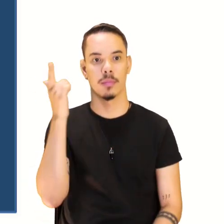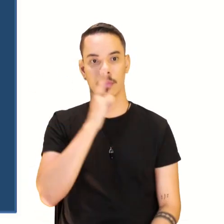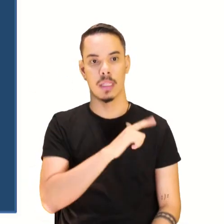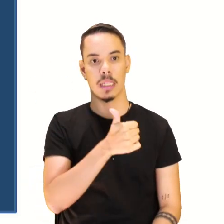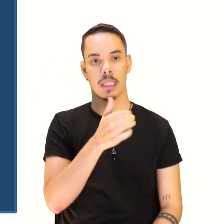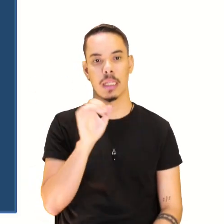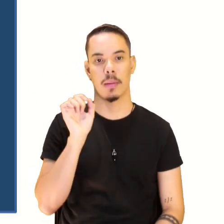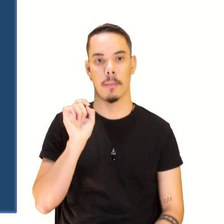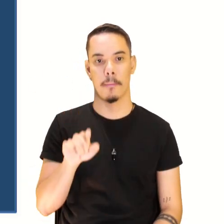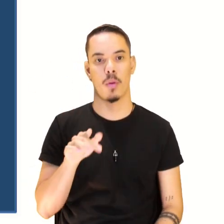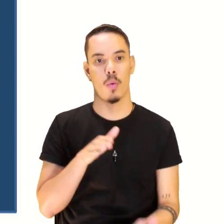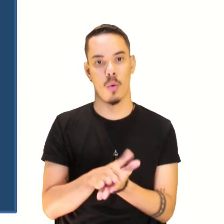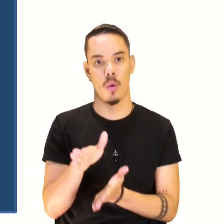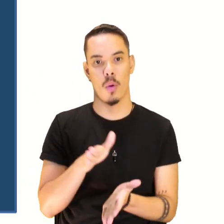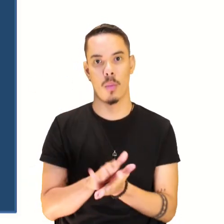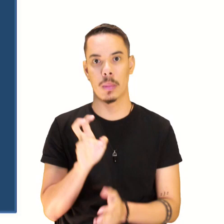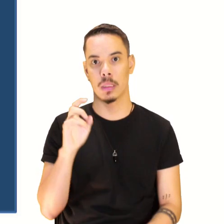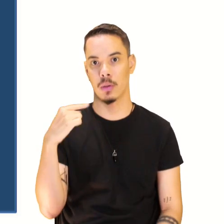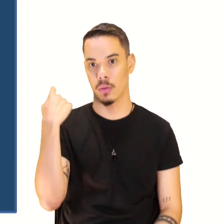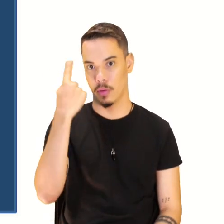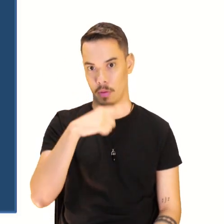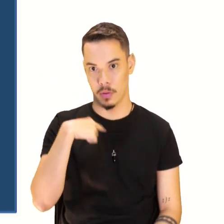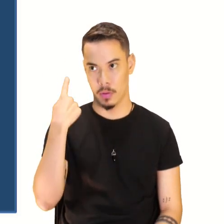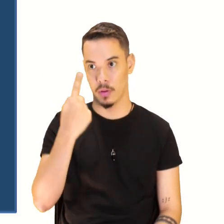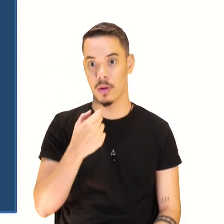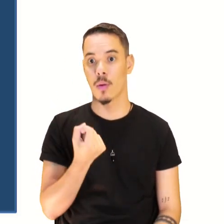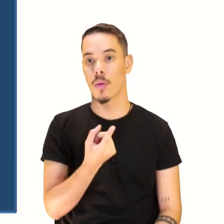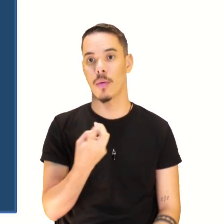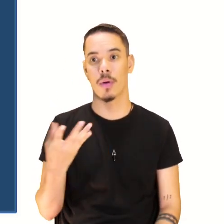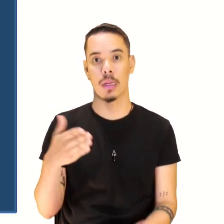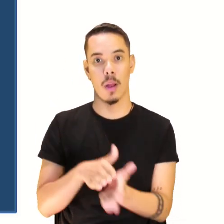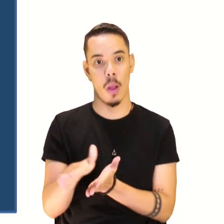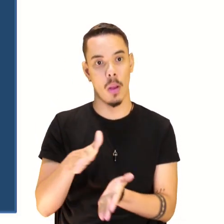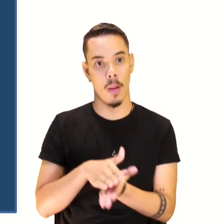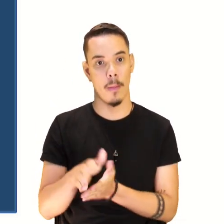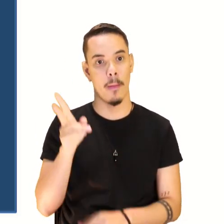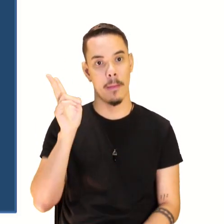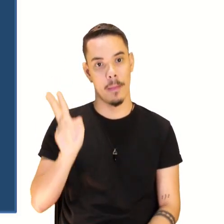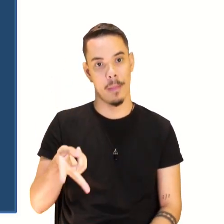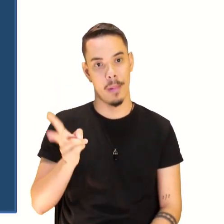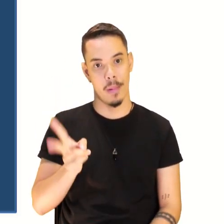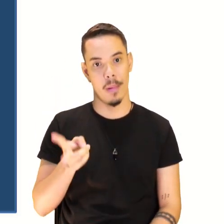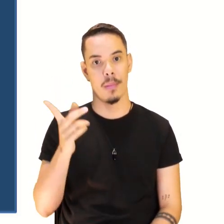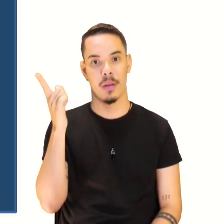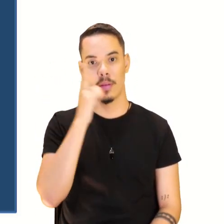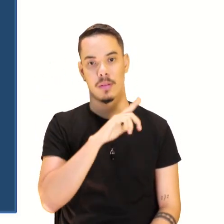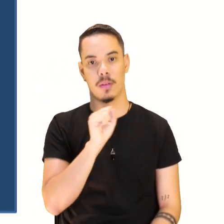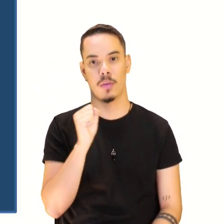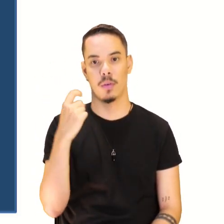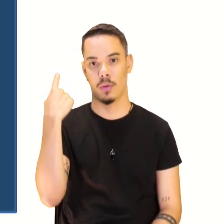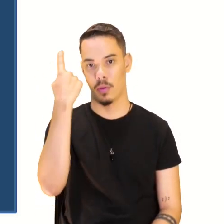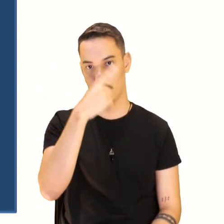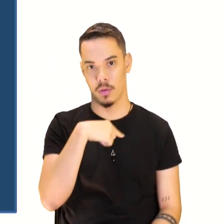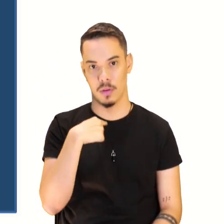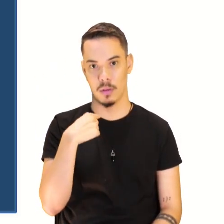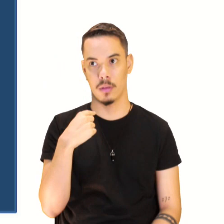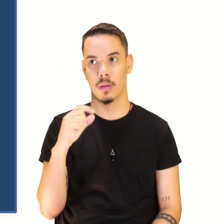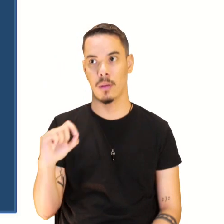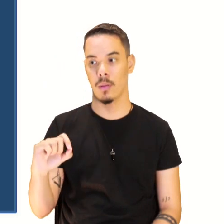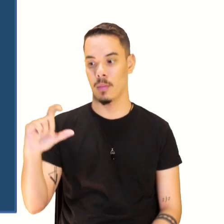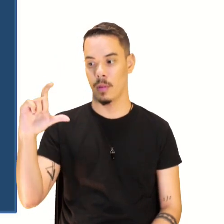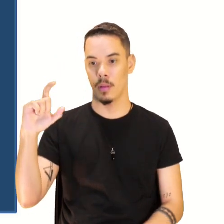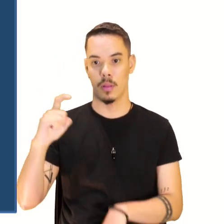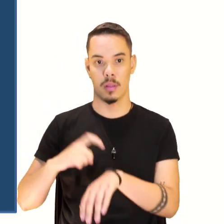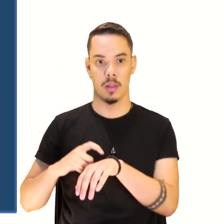mil Cópias em 5 horas quantas cópias essa mesma máquina fará em 8 horas ou aumentou o tempo